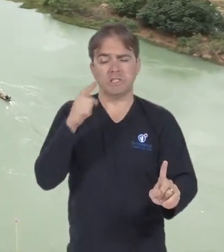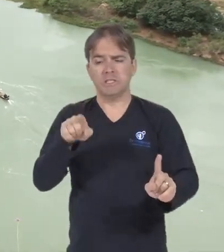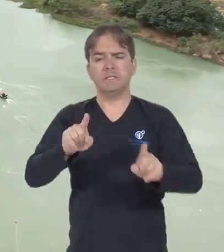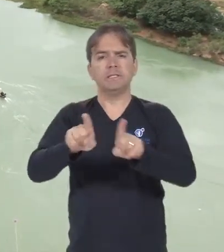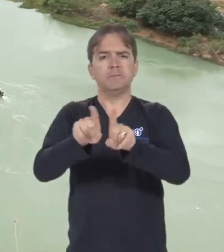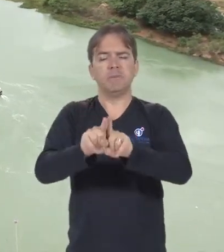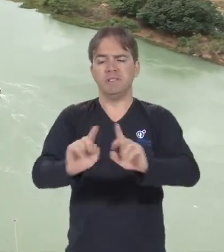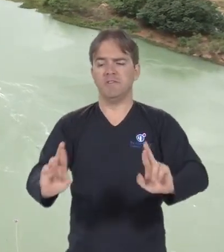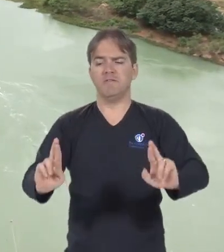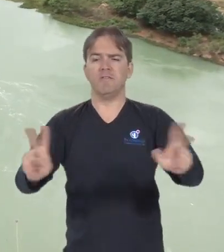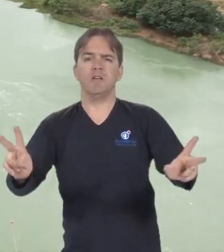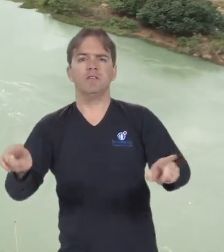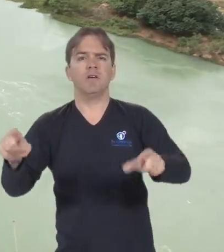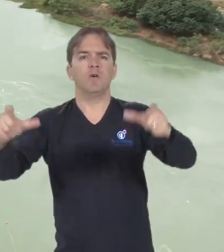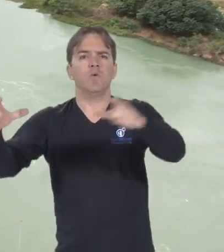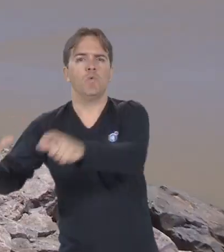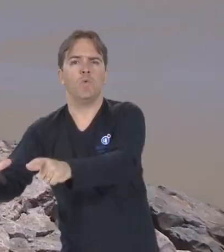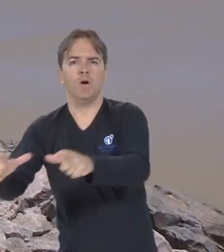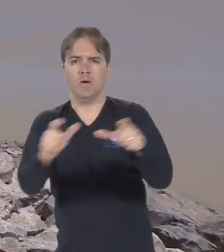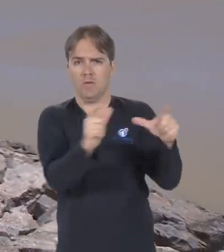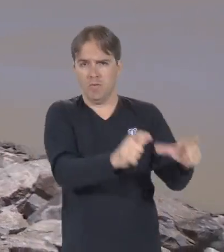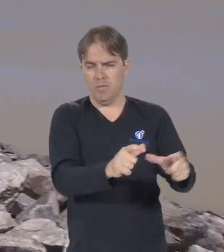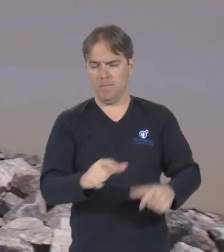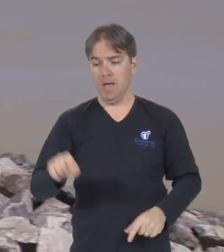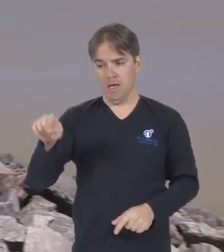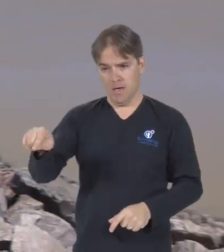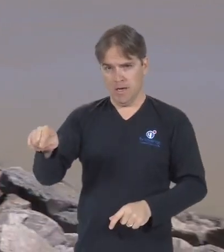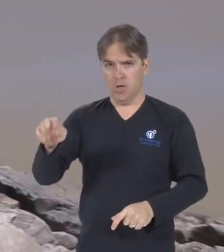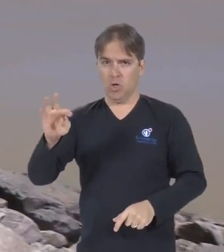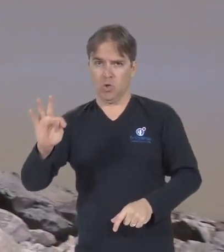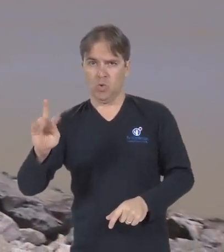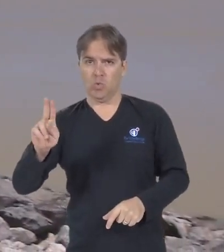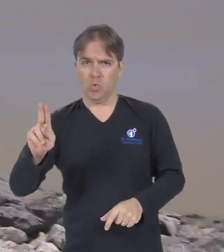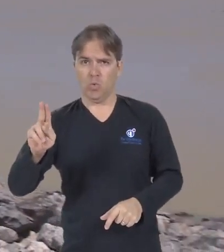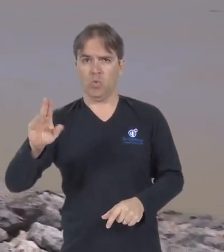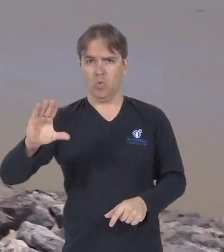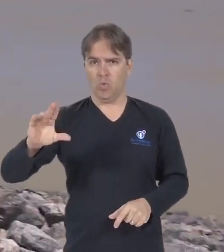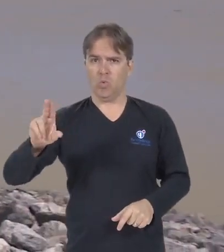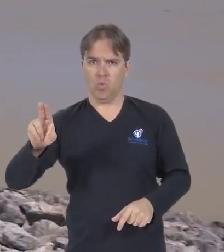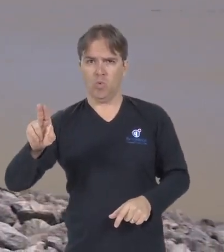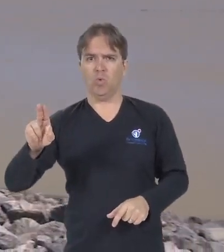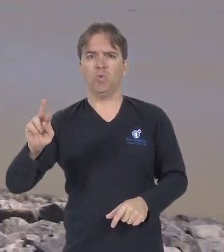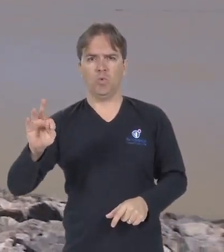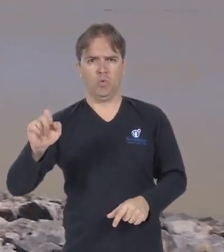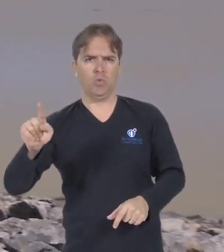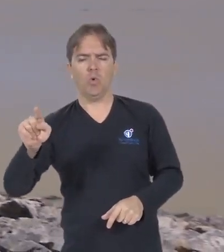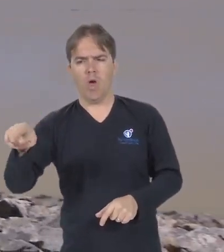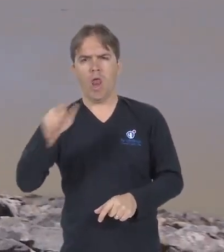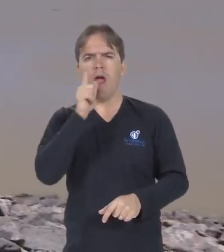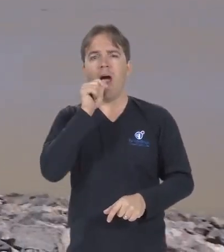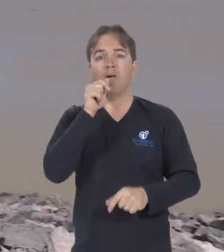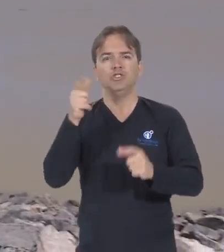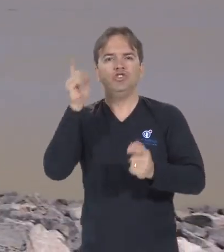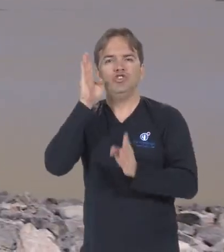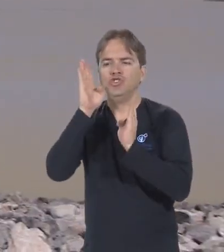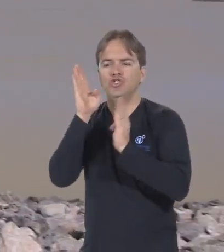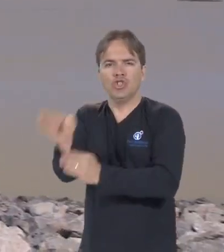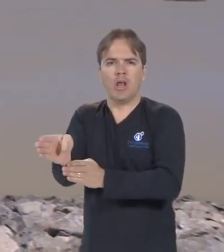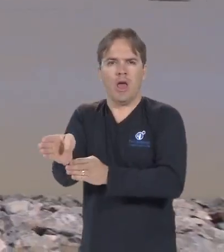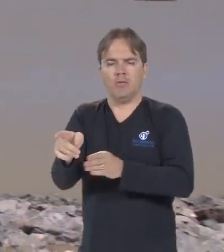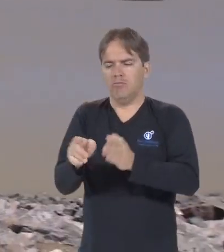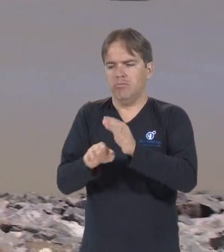alguns diferenciais entre esses reservatórios. O reservatório do Tucutu, ele recebe água diretamente do leito do Rio São Francisco,